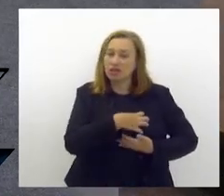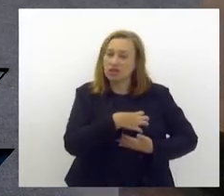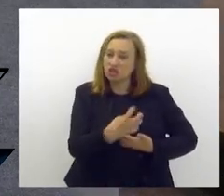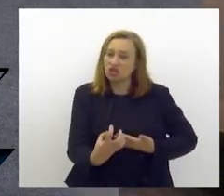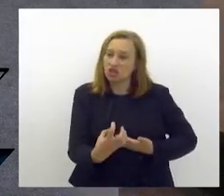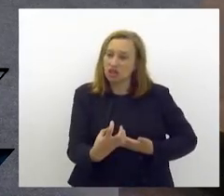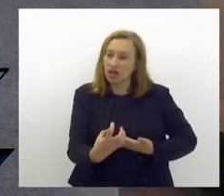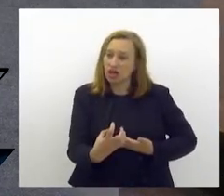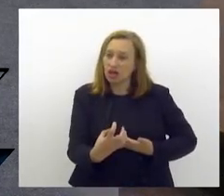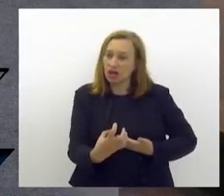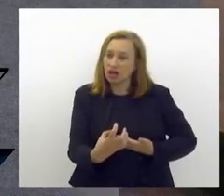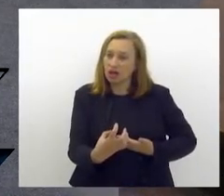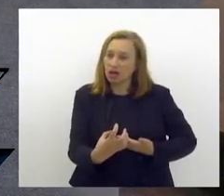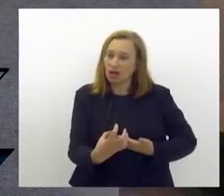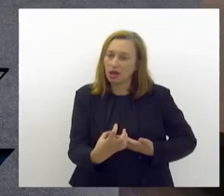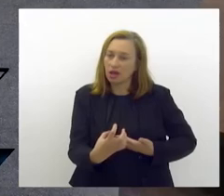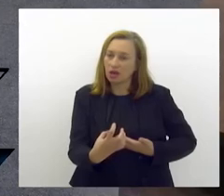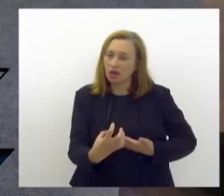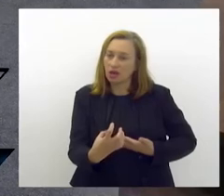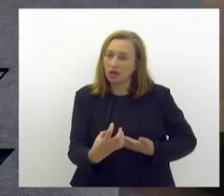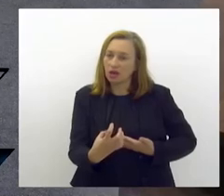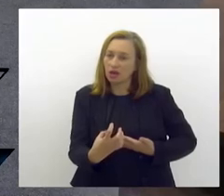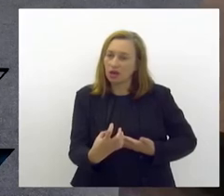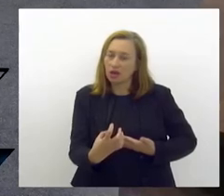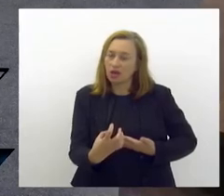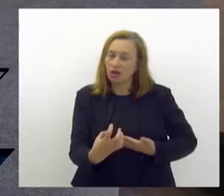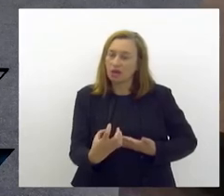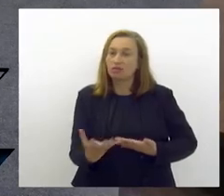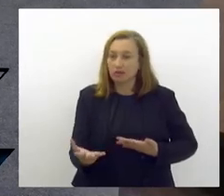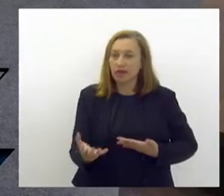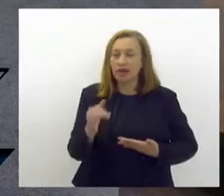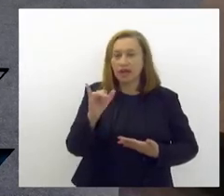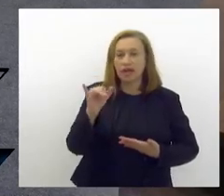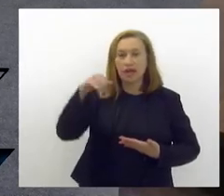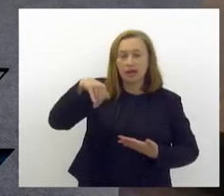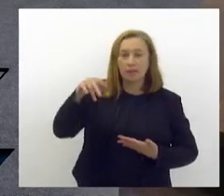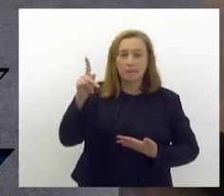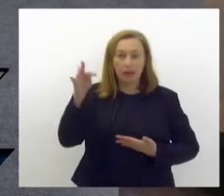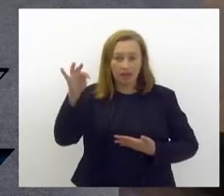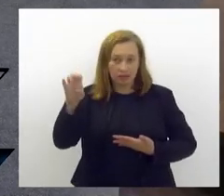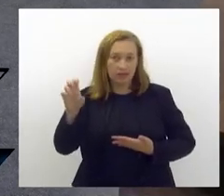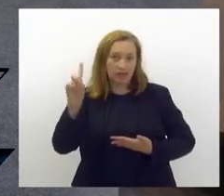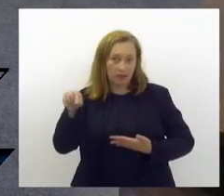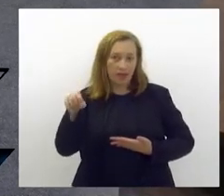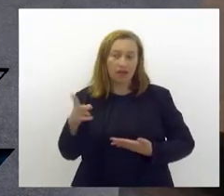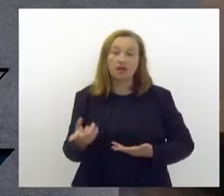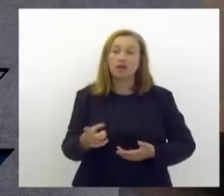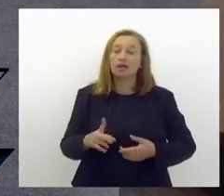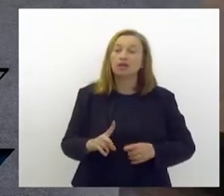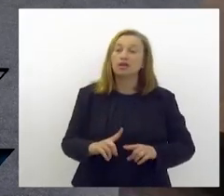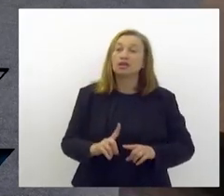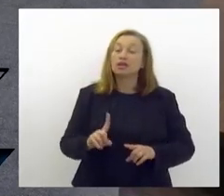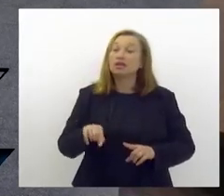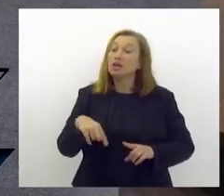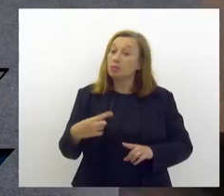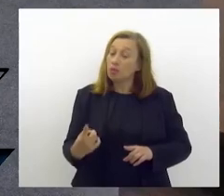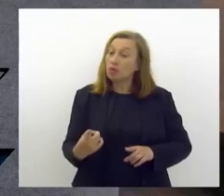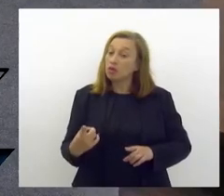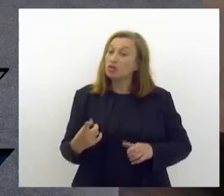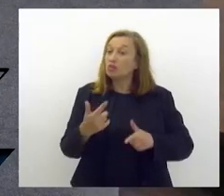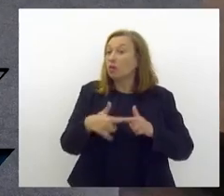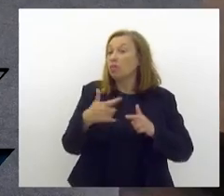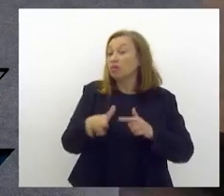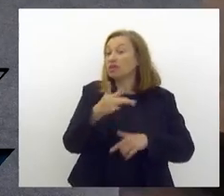tirar, diz, ah, não, isso é estética. Não, foi estética no início, mas depois passou a ser uma questão de